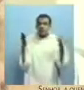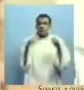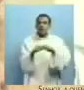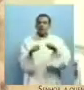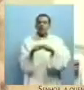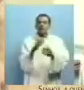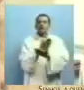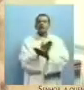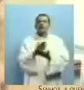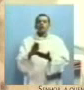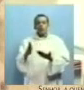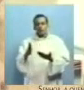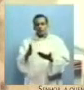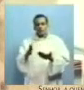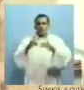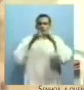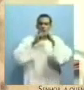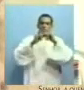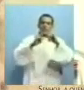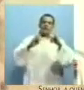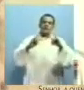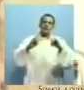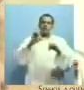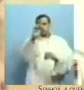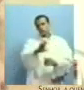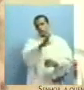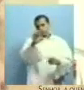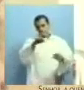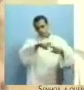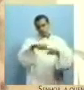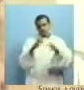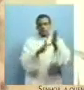no início da pregação do Evangelho. Por nosso Senhor Jesus